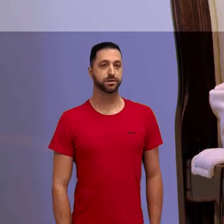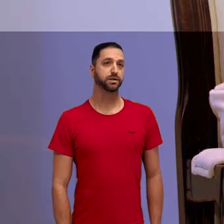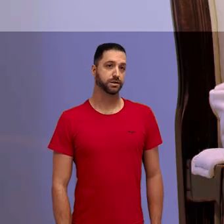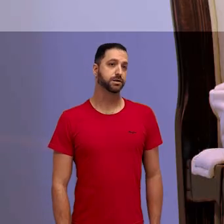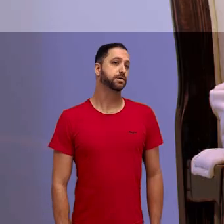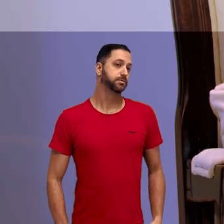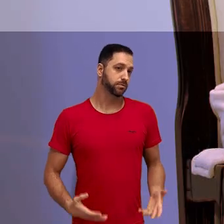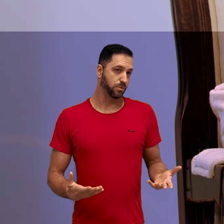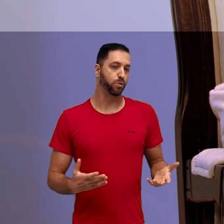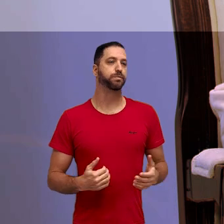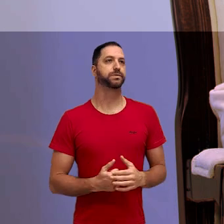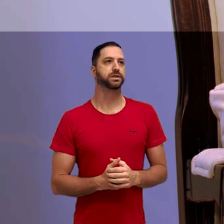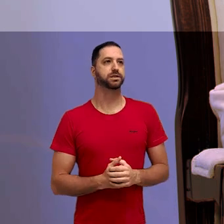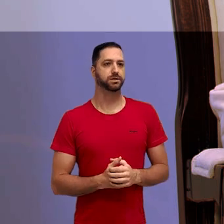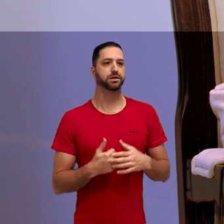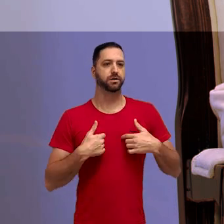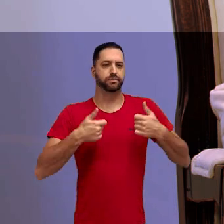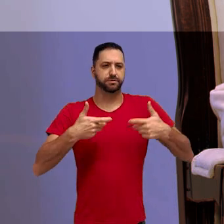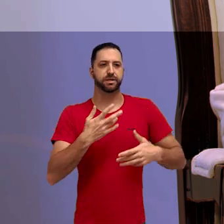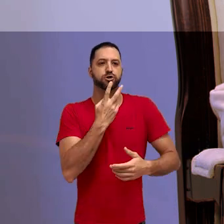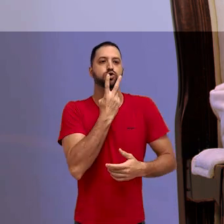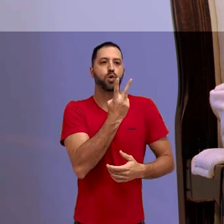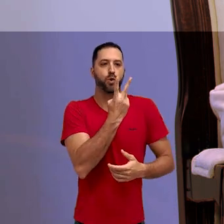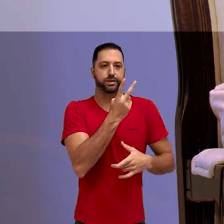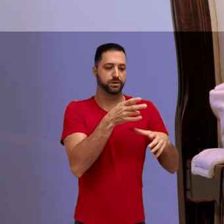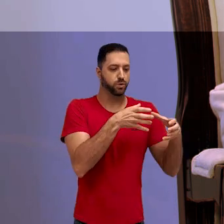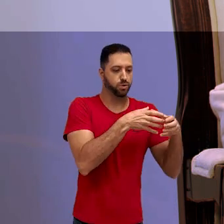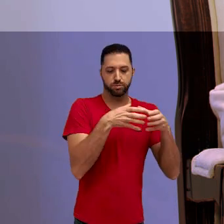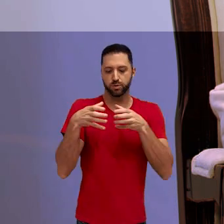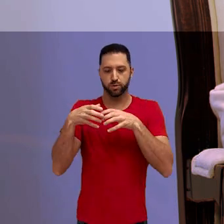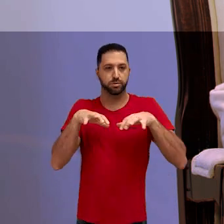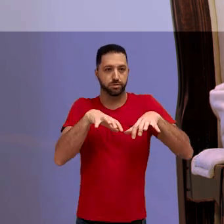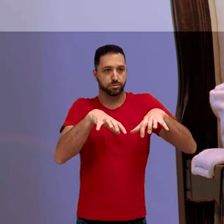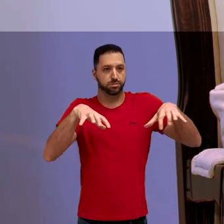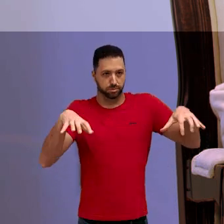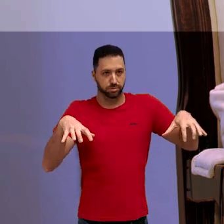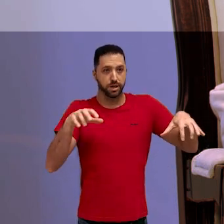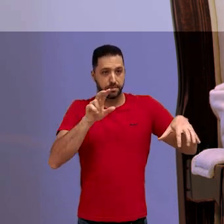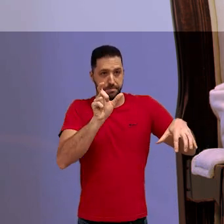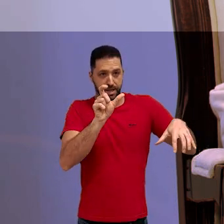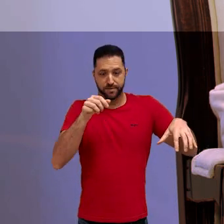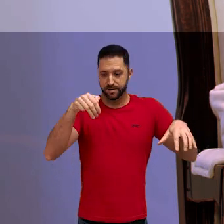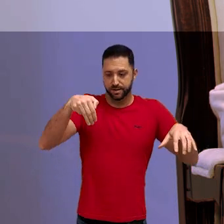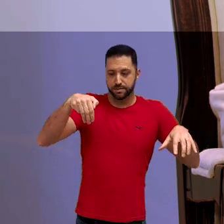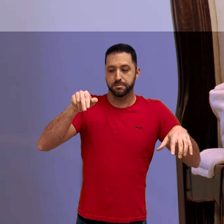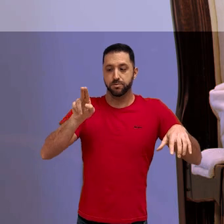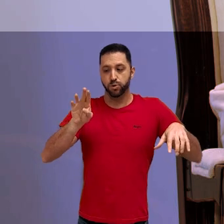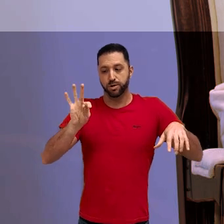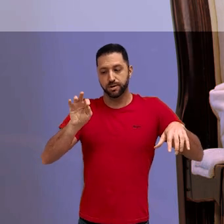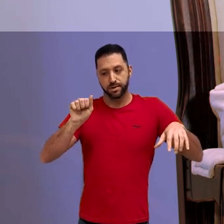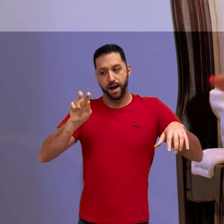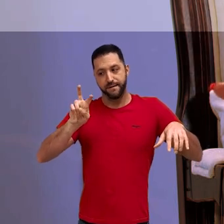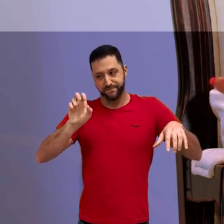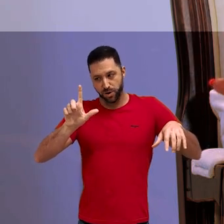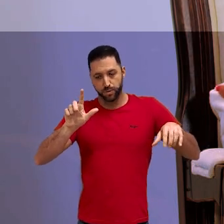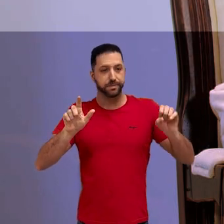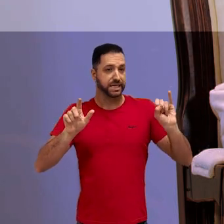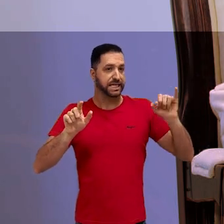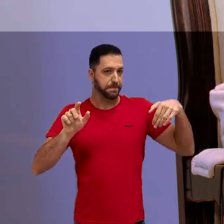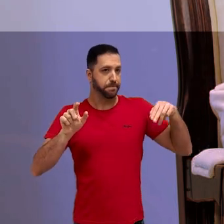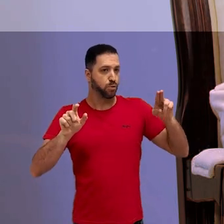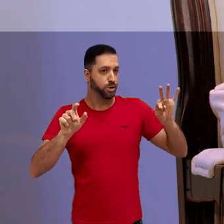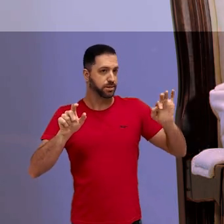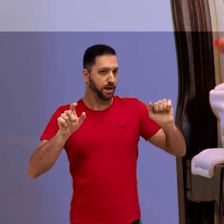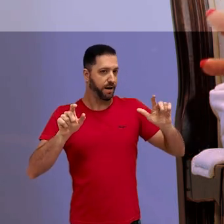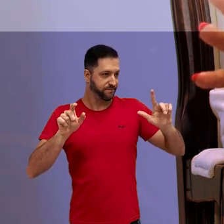gente. É, eu vou dividir para você, para ficar mais claro, entre fator de risco mutável e imutável.